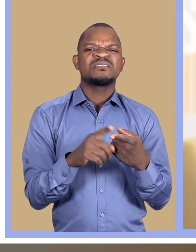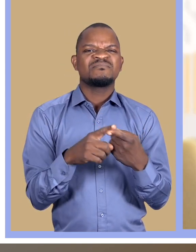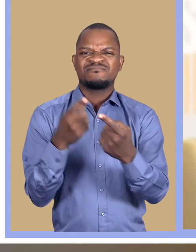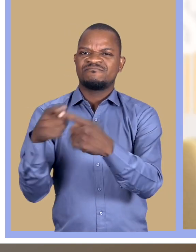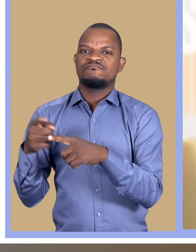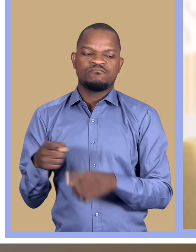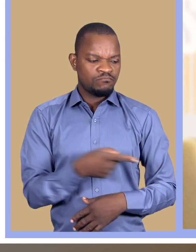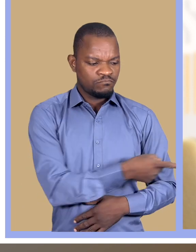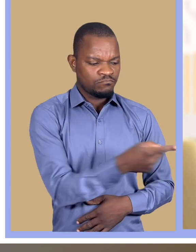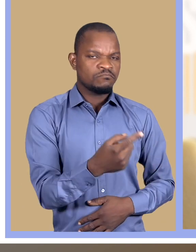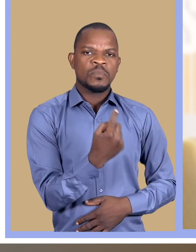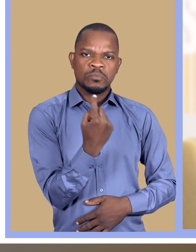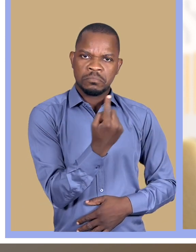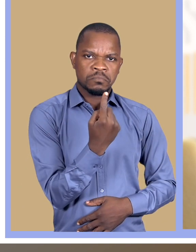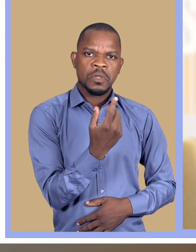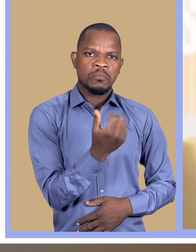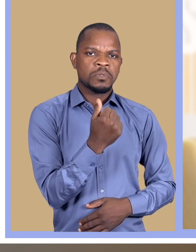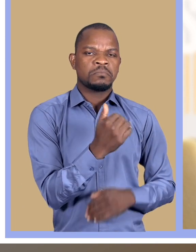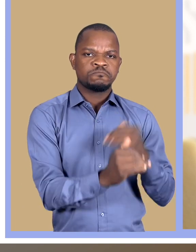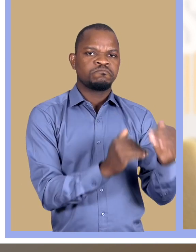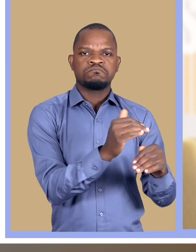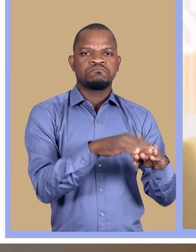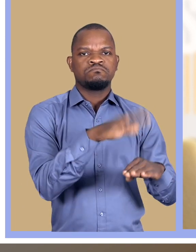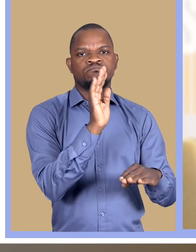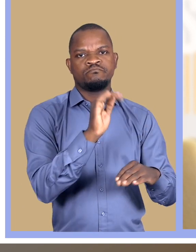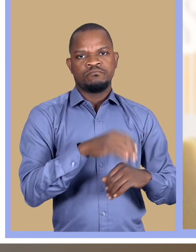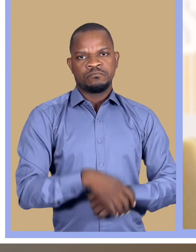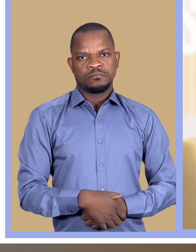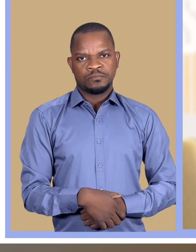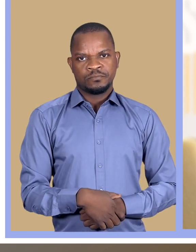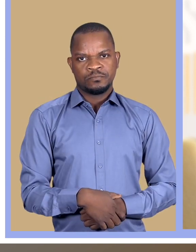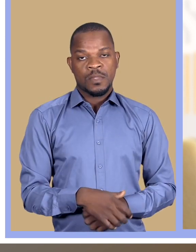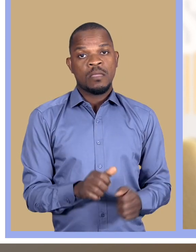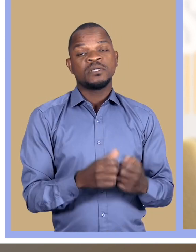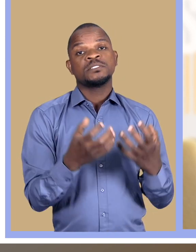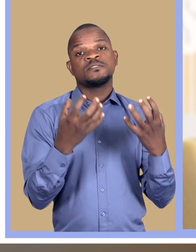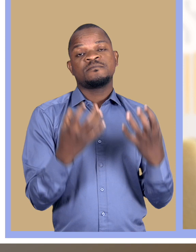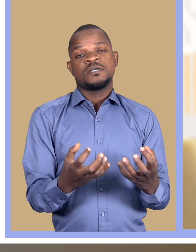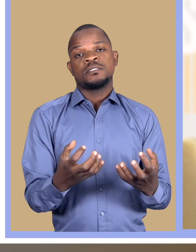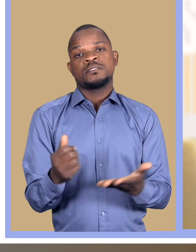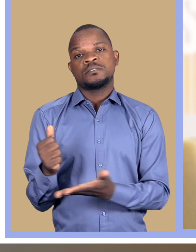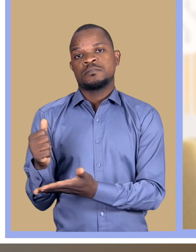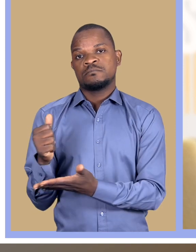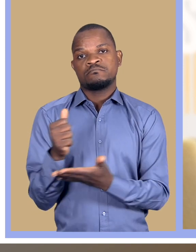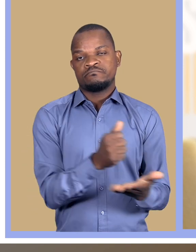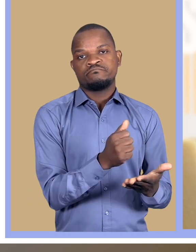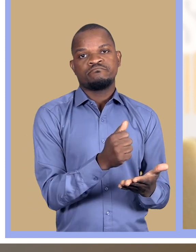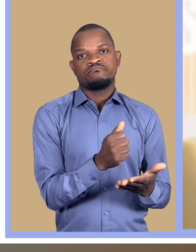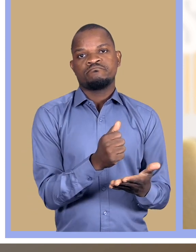possam fazer mais do que fazem. E não há esse apoio, não há abertura, não